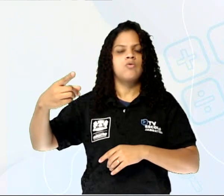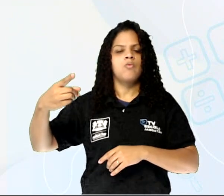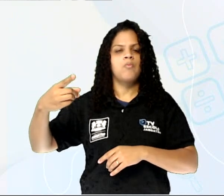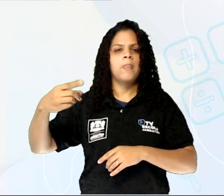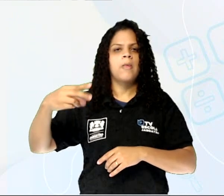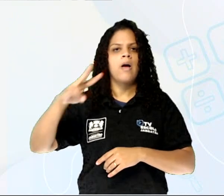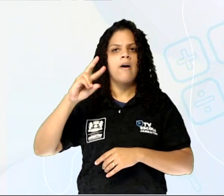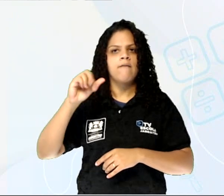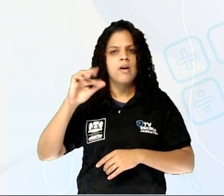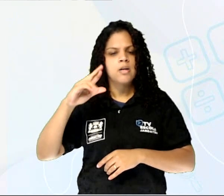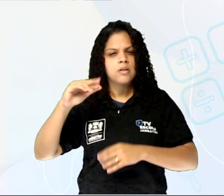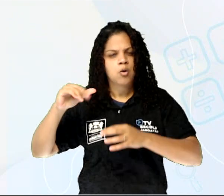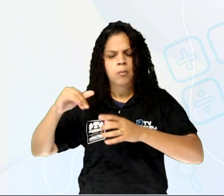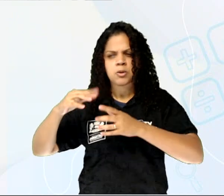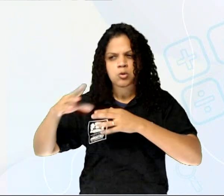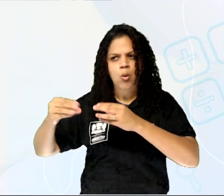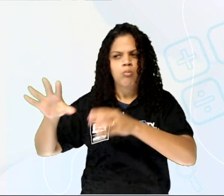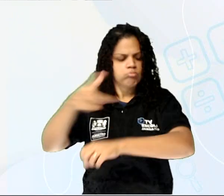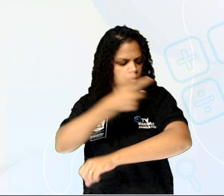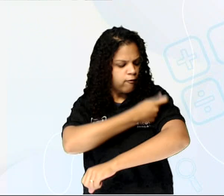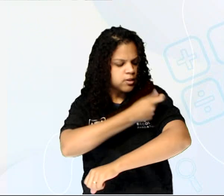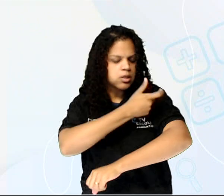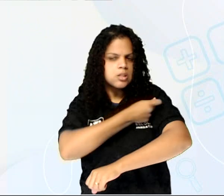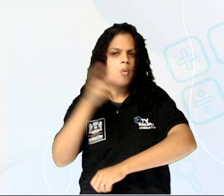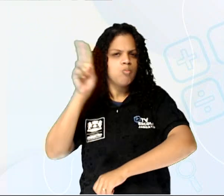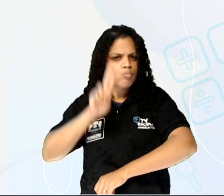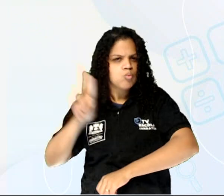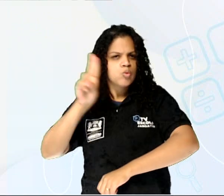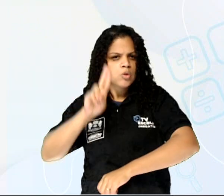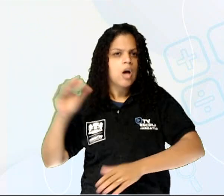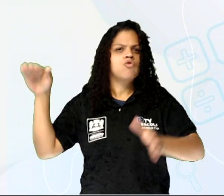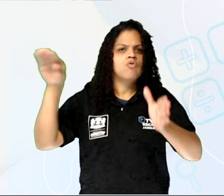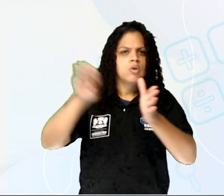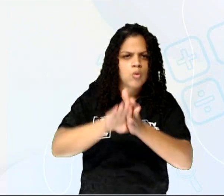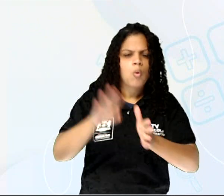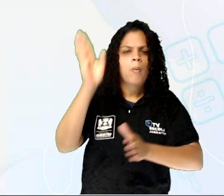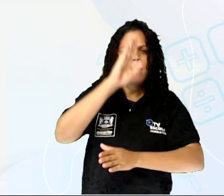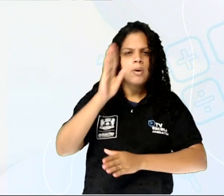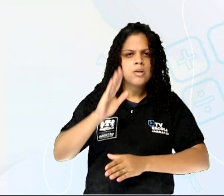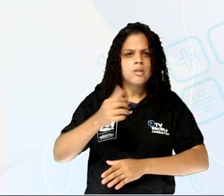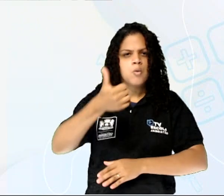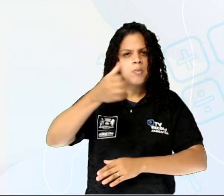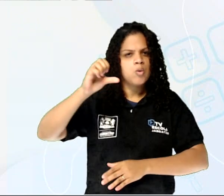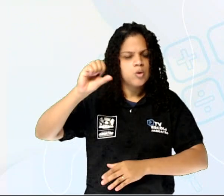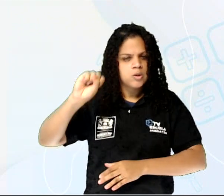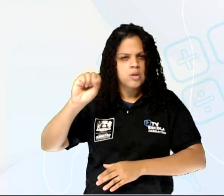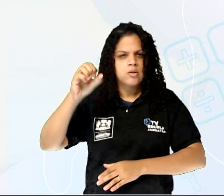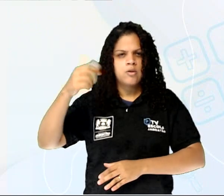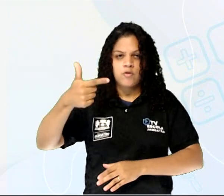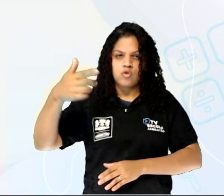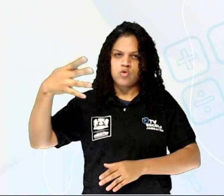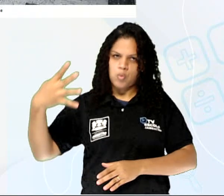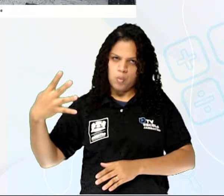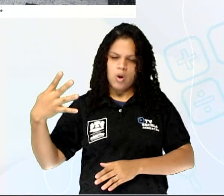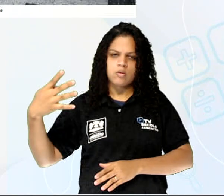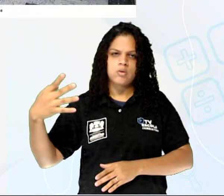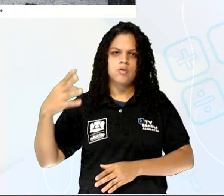A vacina chegou ao Brasil em 1804, trazida pelo Marquês de Barbacena.